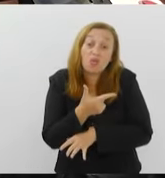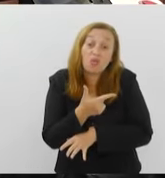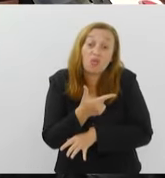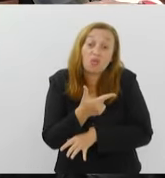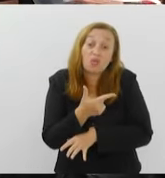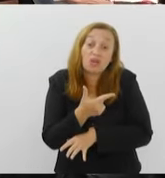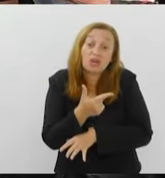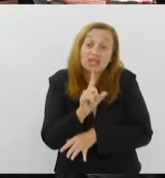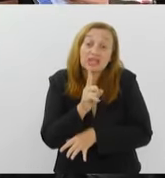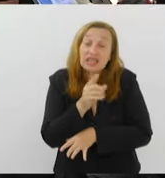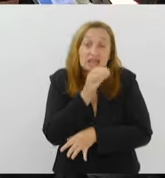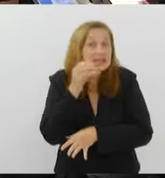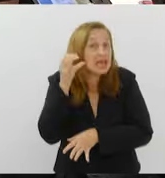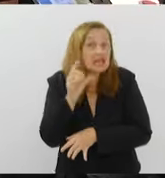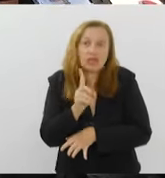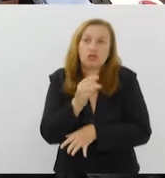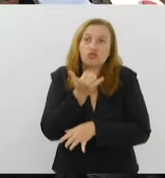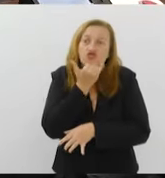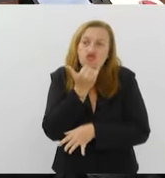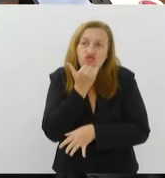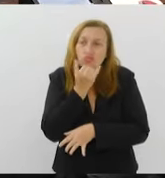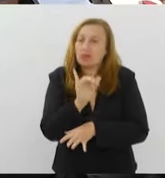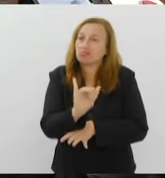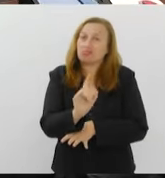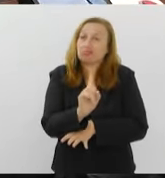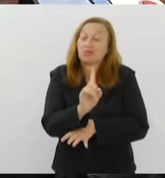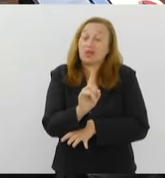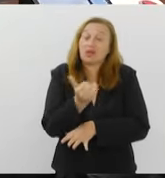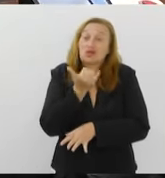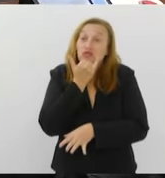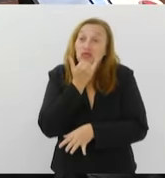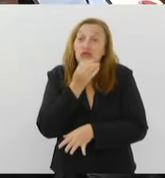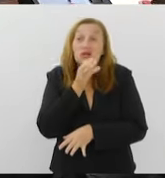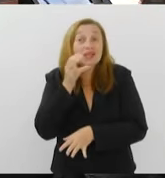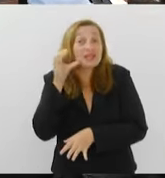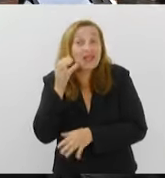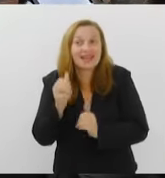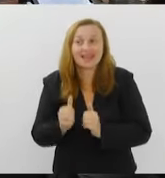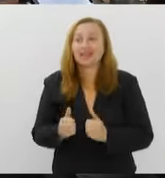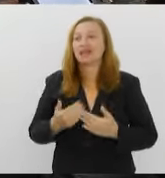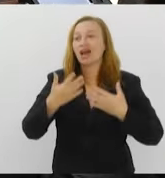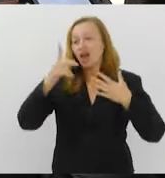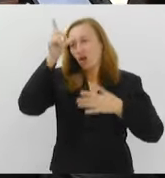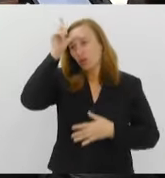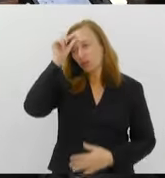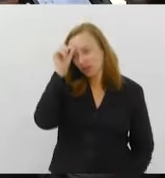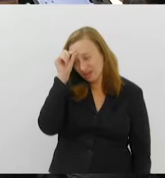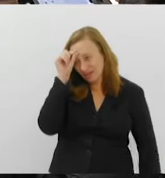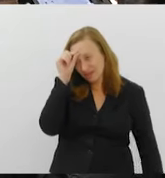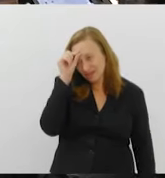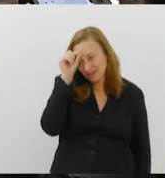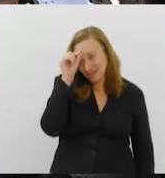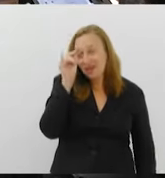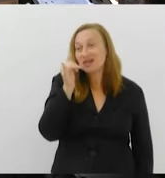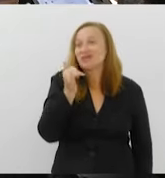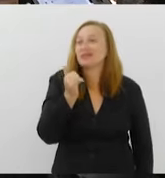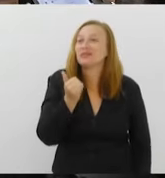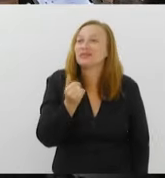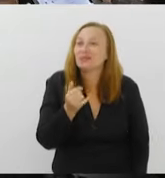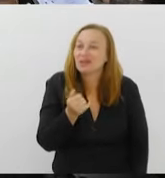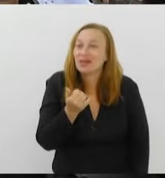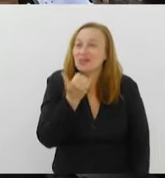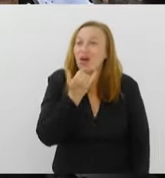Da Célia, não, desculpa. Perdão. Ok. Célia tá sorrindo até aliviada. Perdão. É o